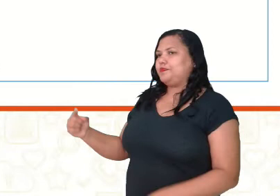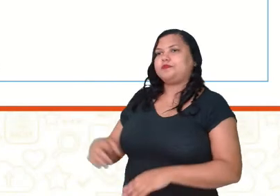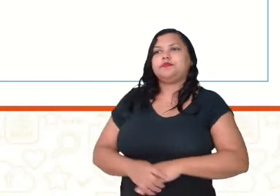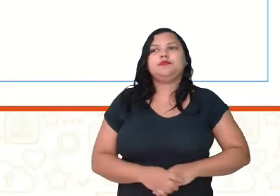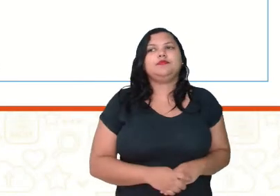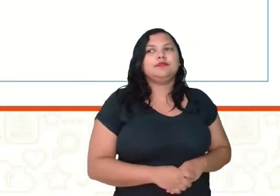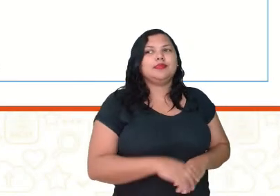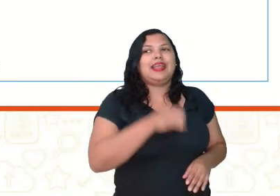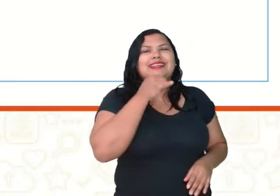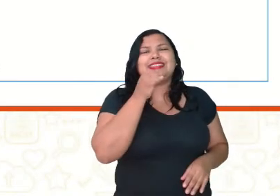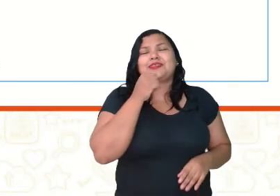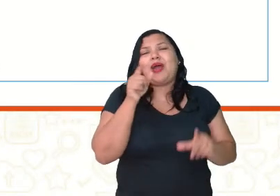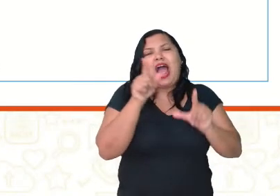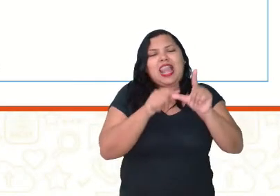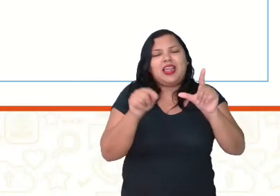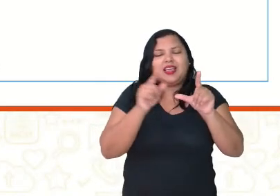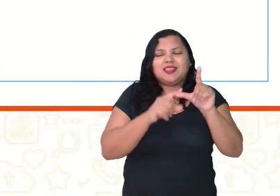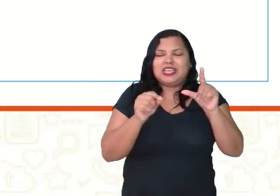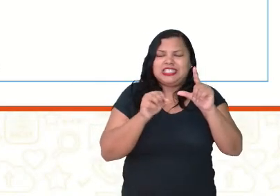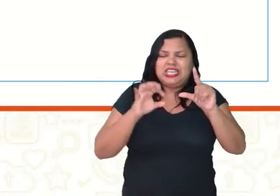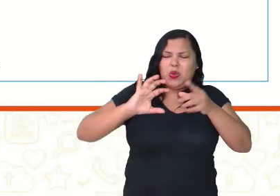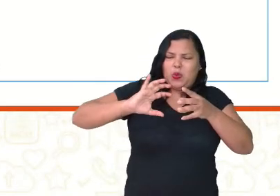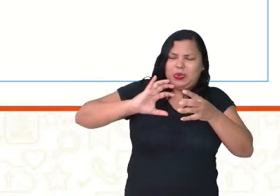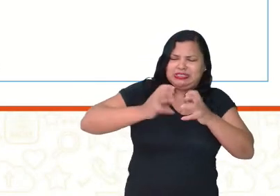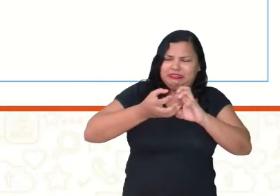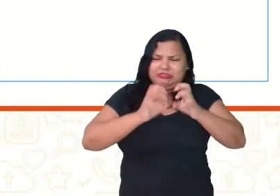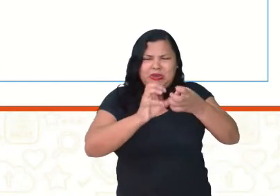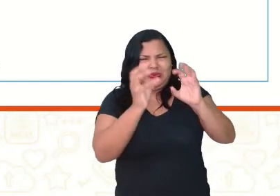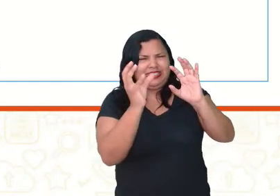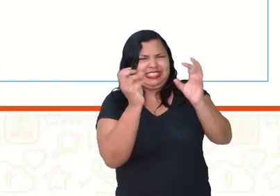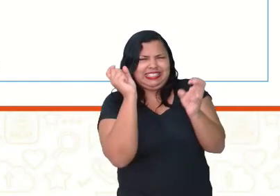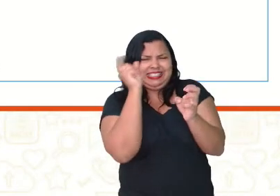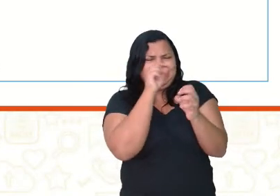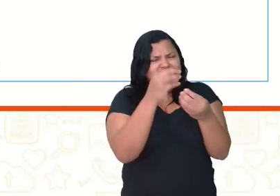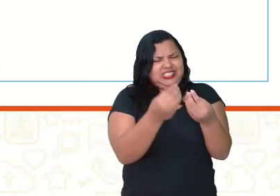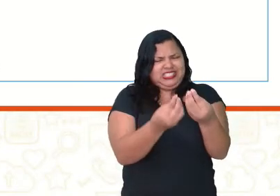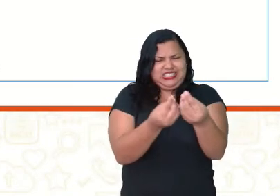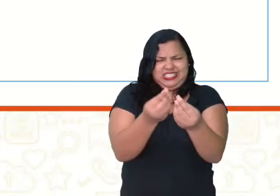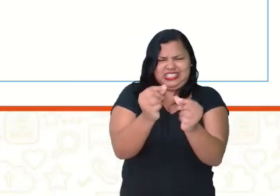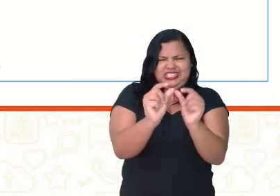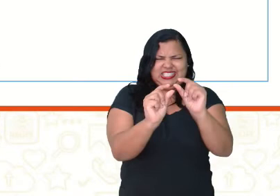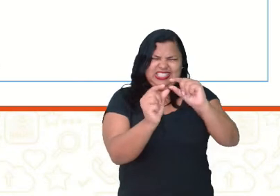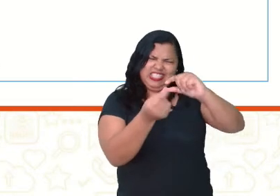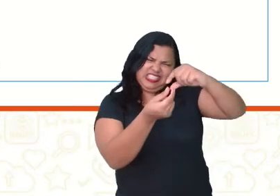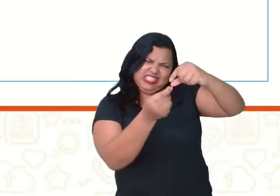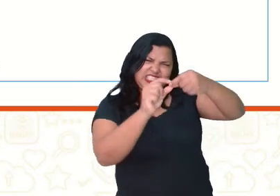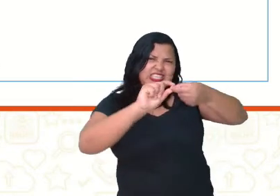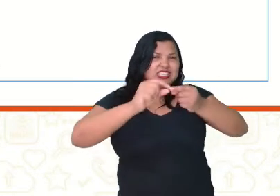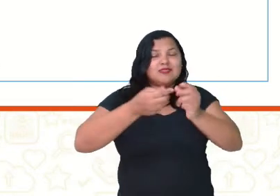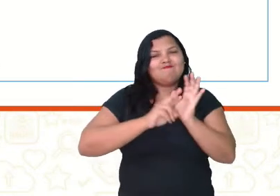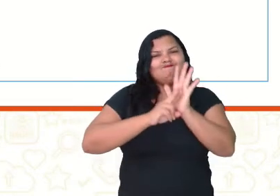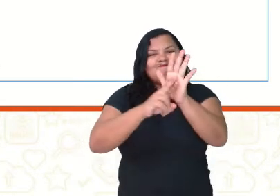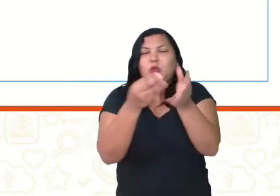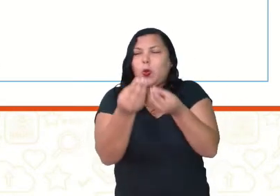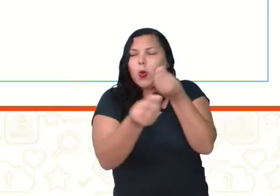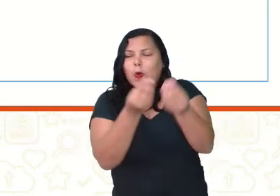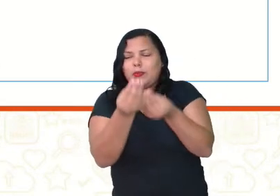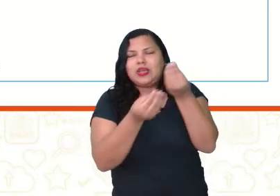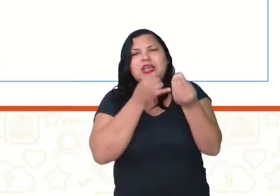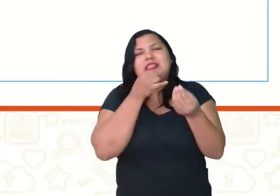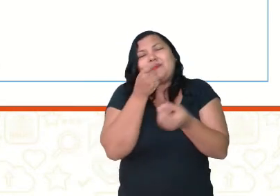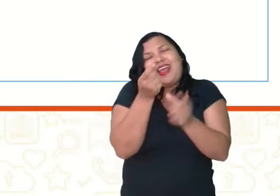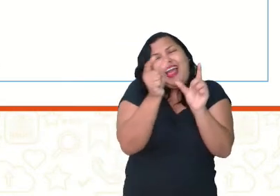da letra é pobre. É difícil de você identificar o que ela quis representar com